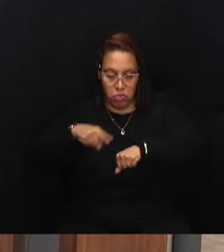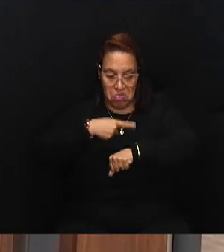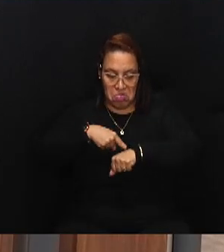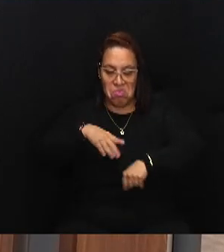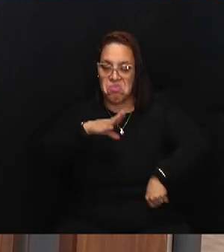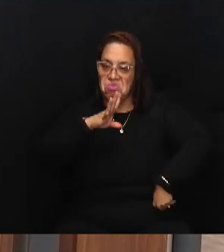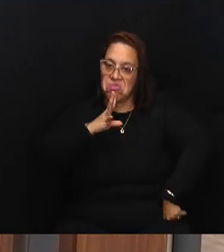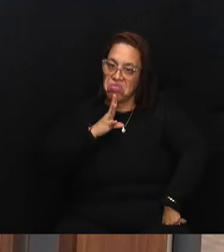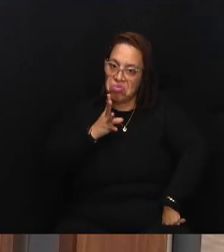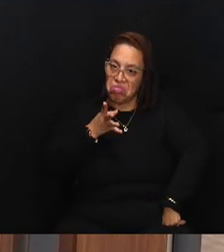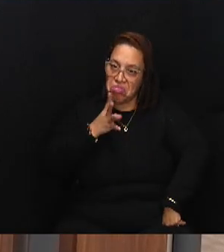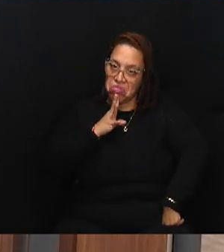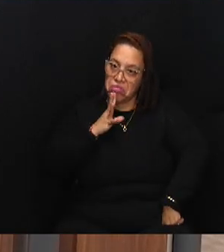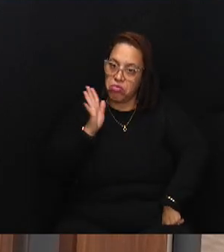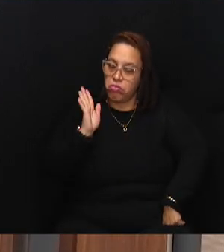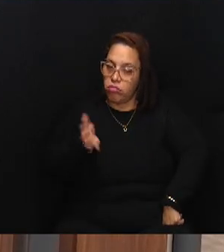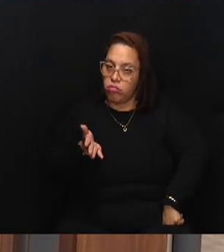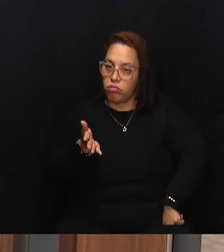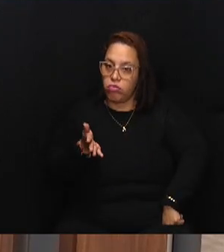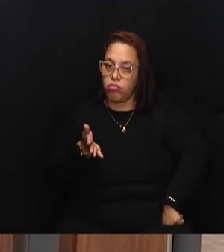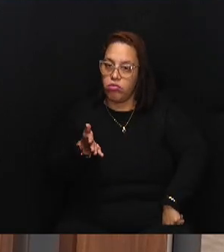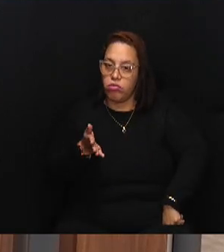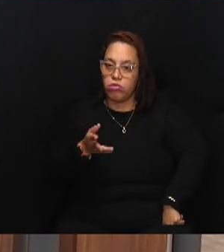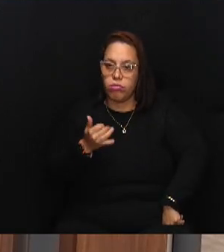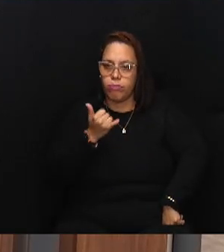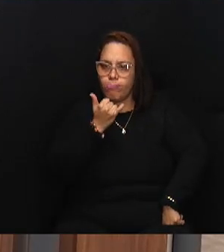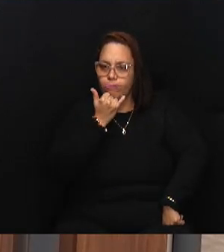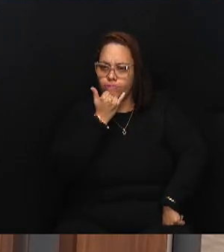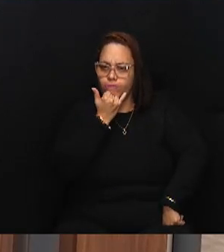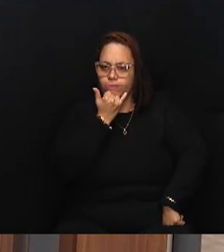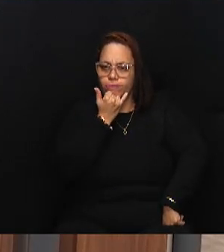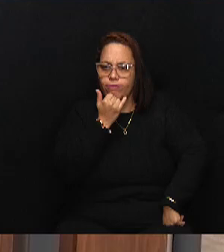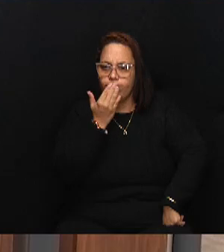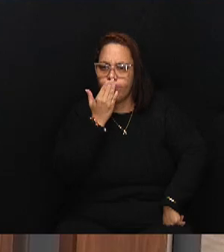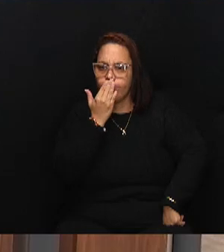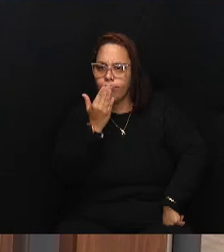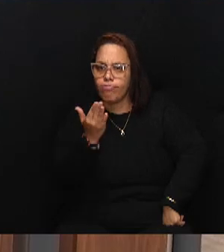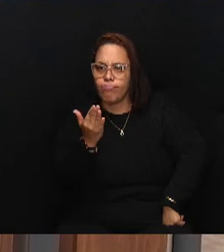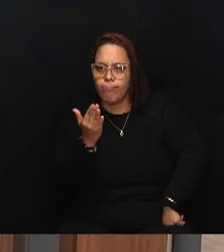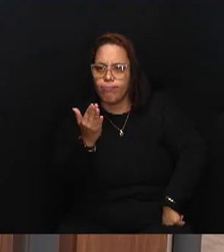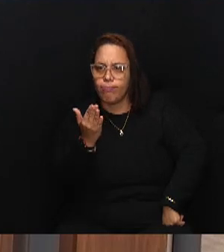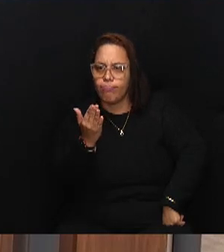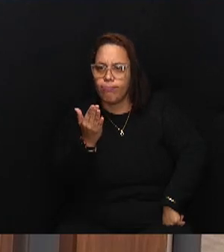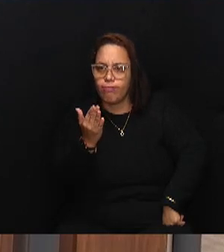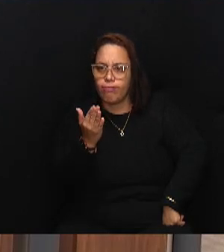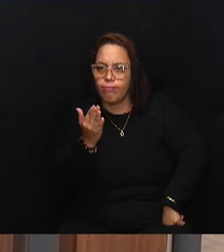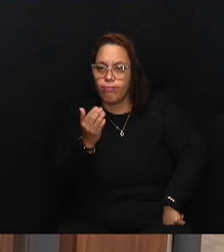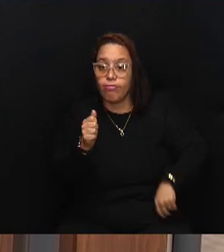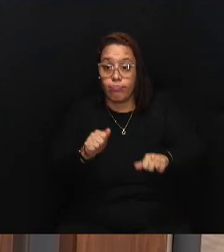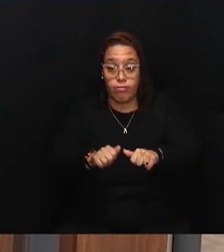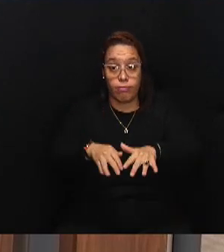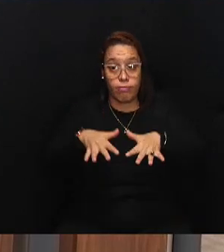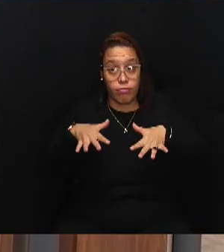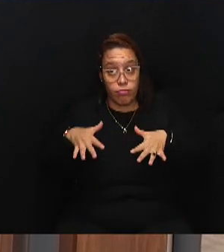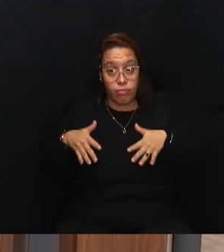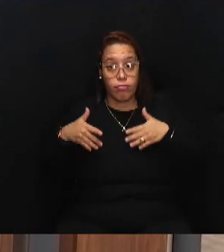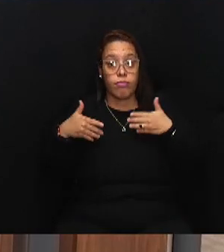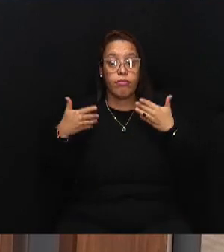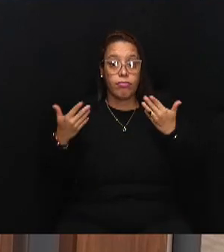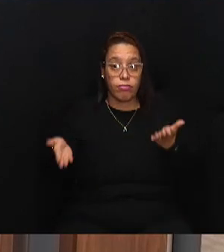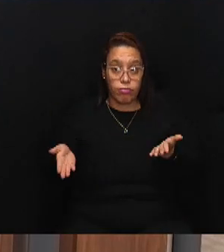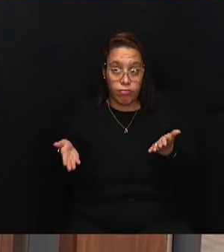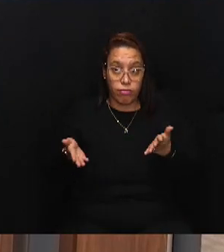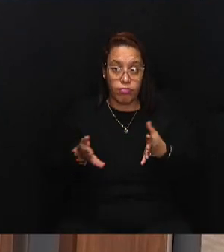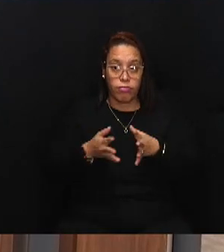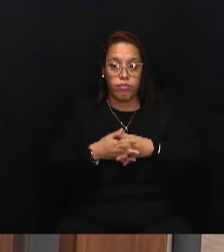conheço. E me desculpe pedir a palavra porque é uma audiência pública, né?